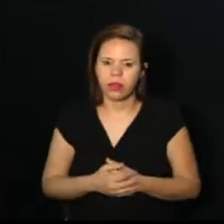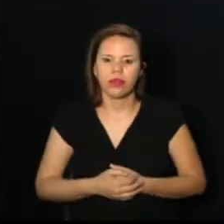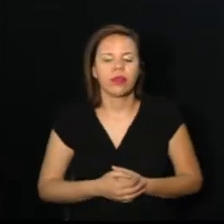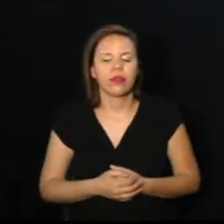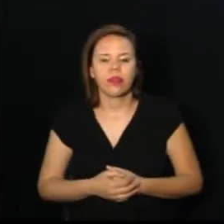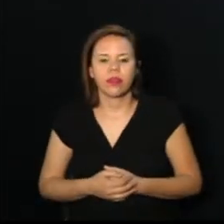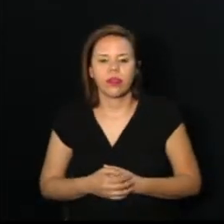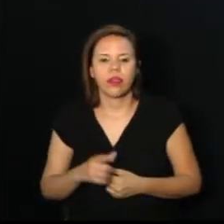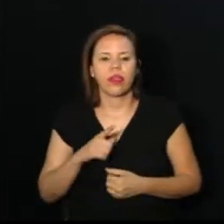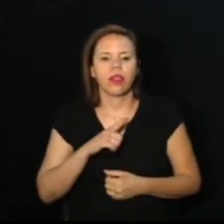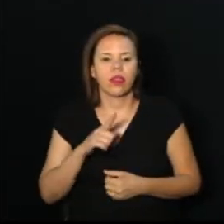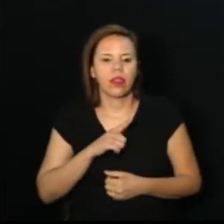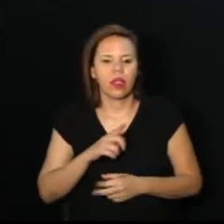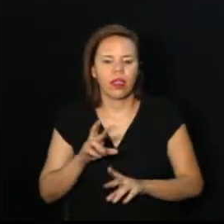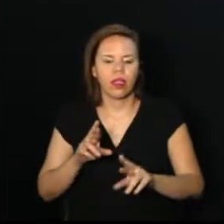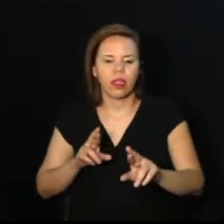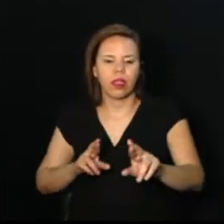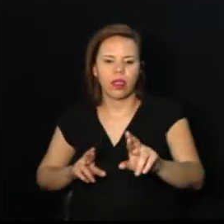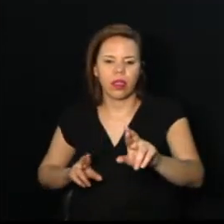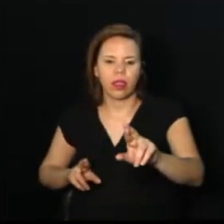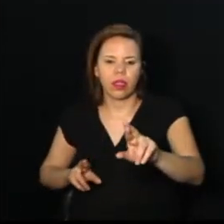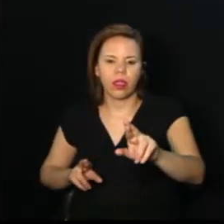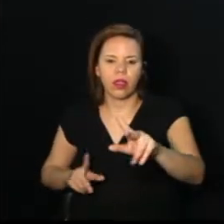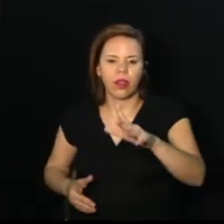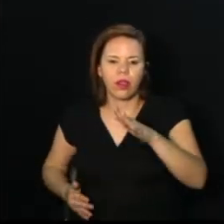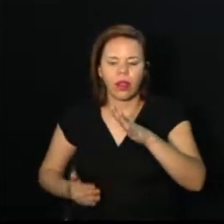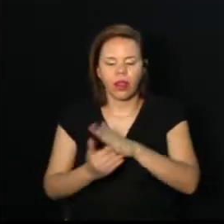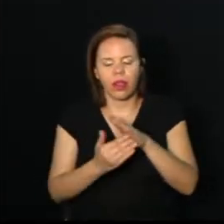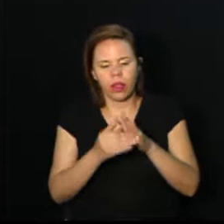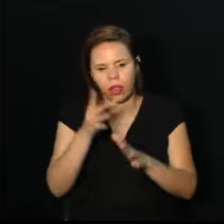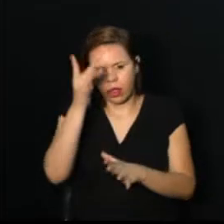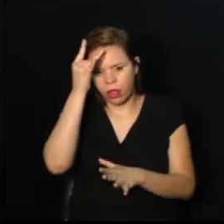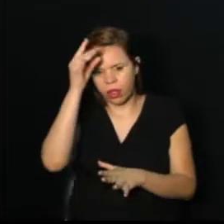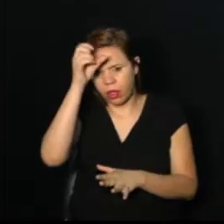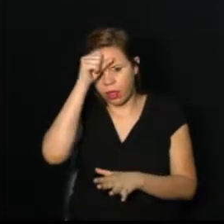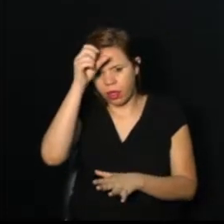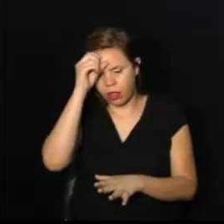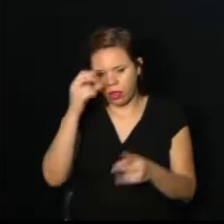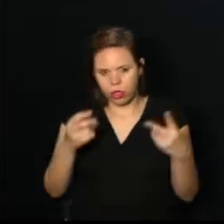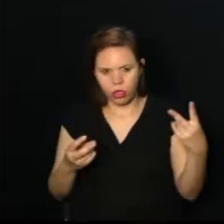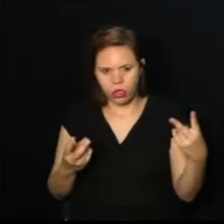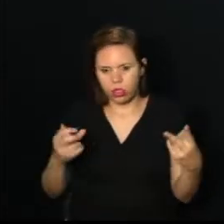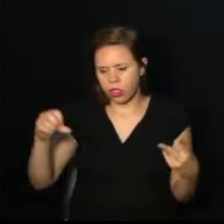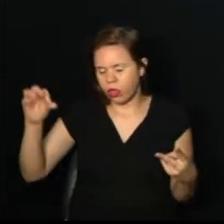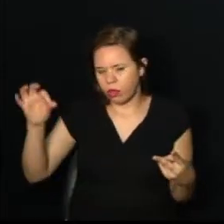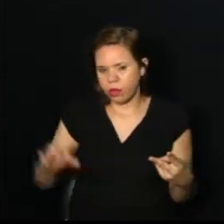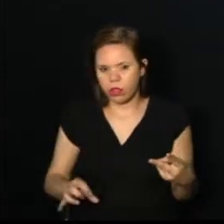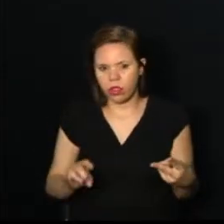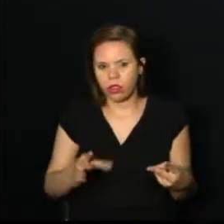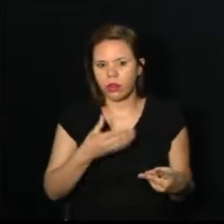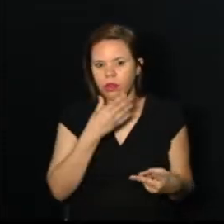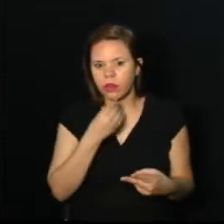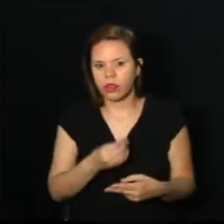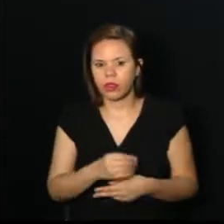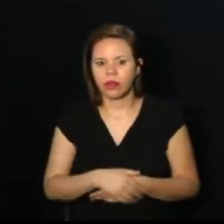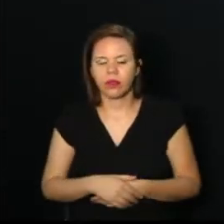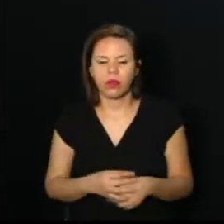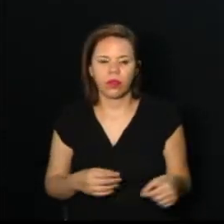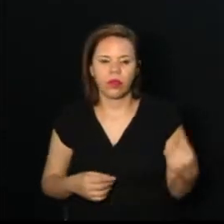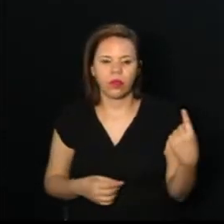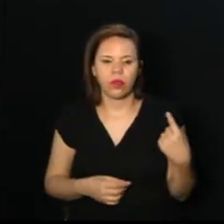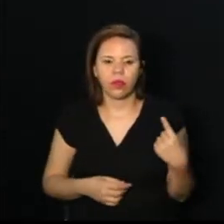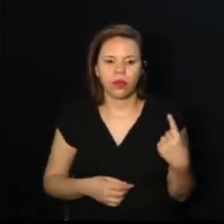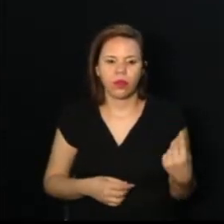com distúrbios da aprendizagem. De 2 a 9% são meninos e